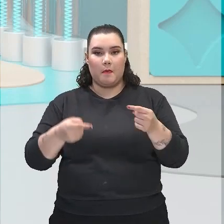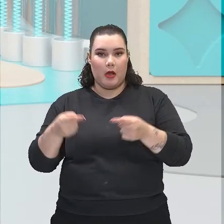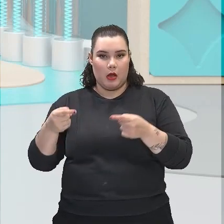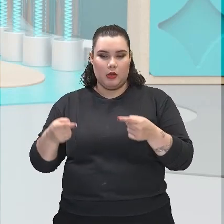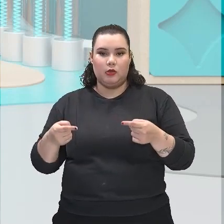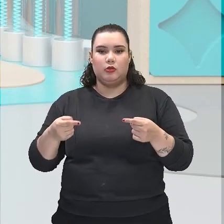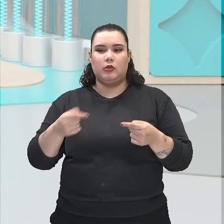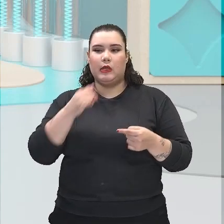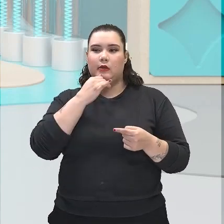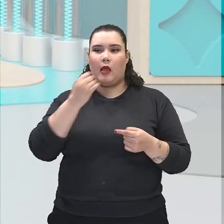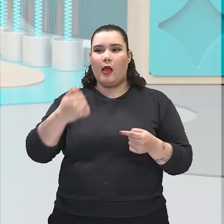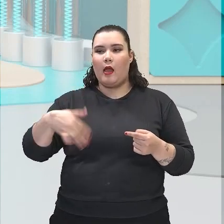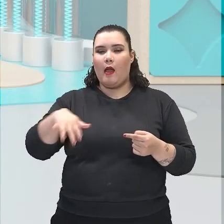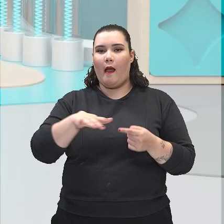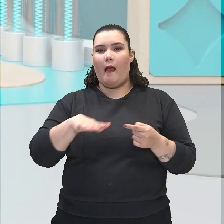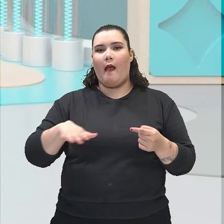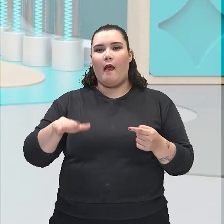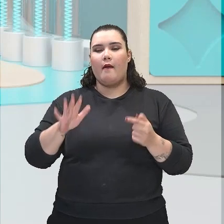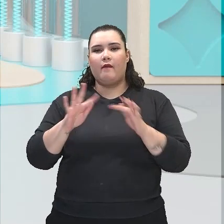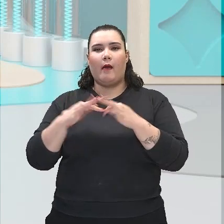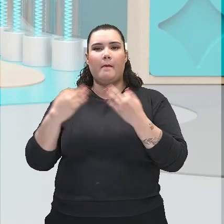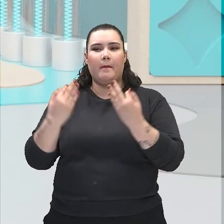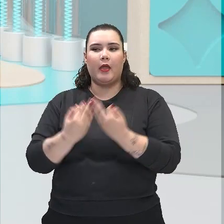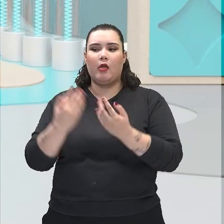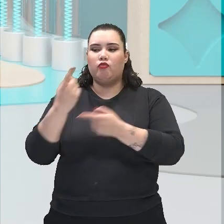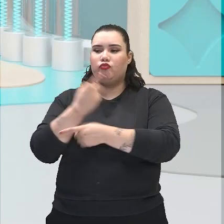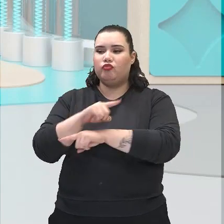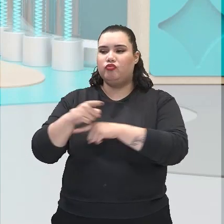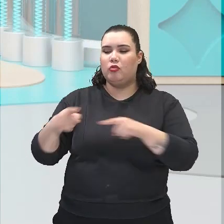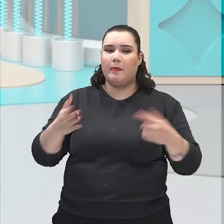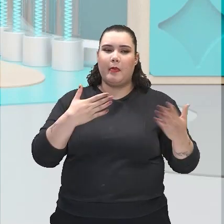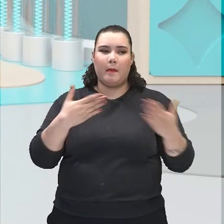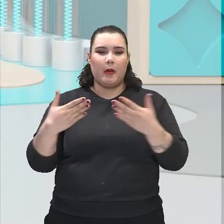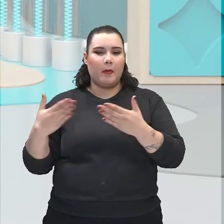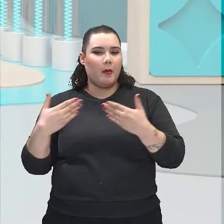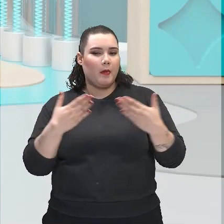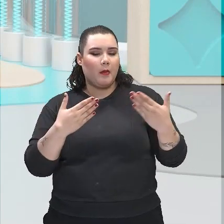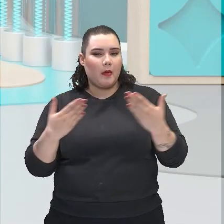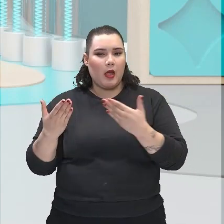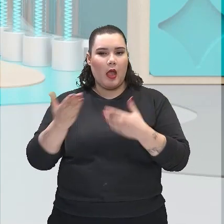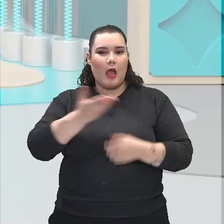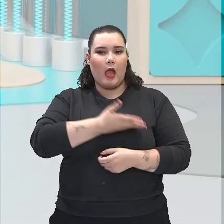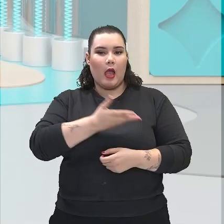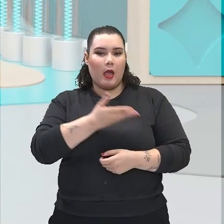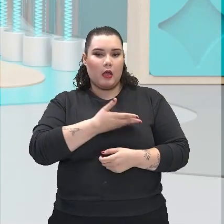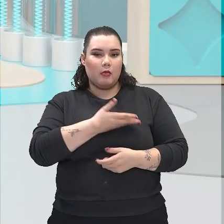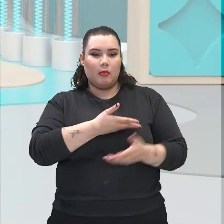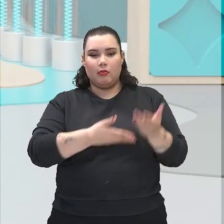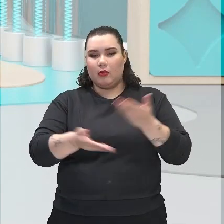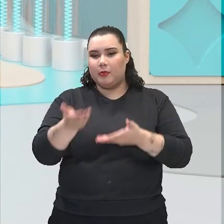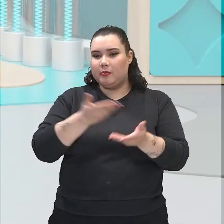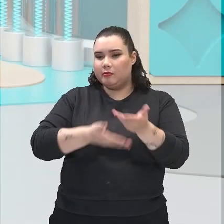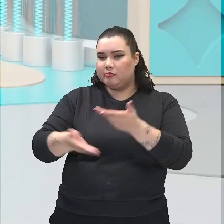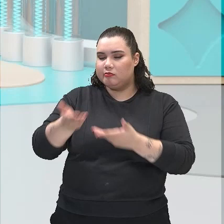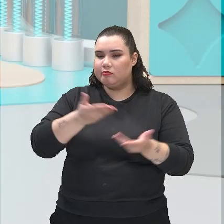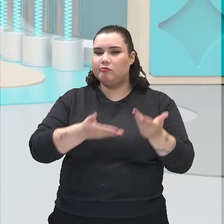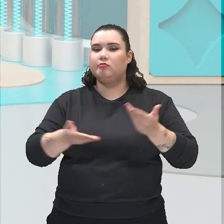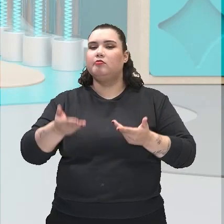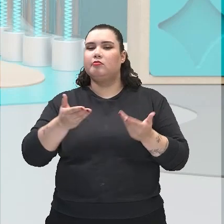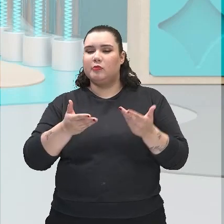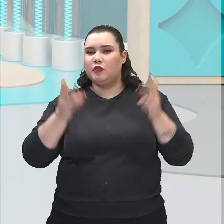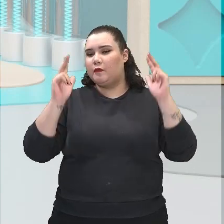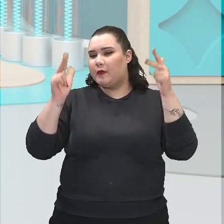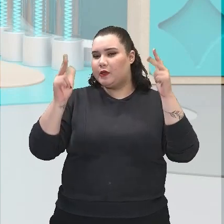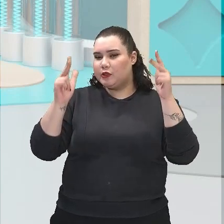num churrasco, em uma atividade com os amigos, um local mais descontraído,